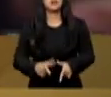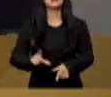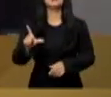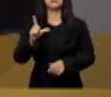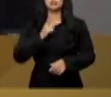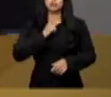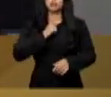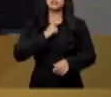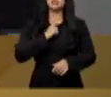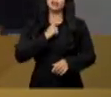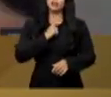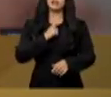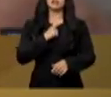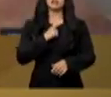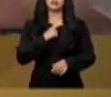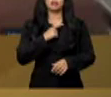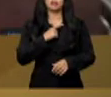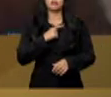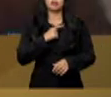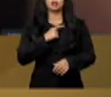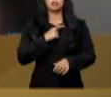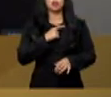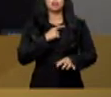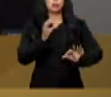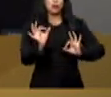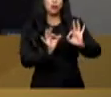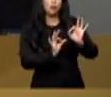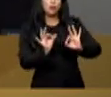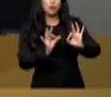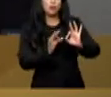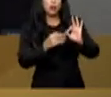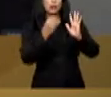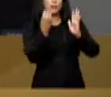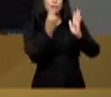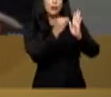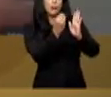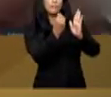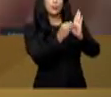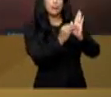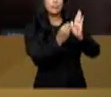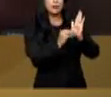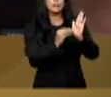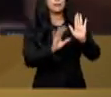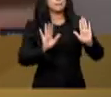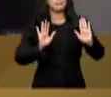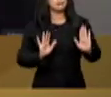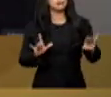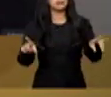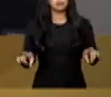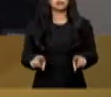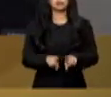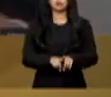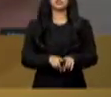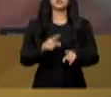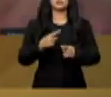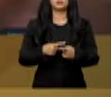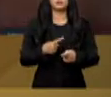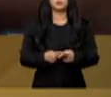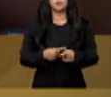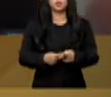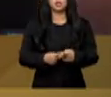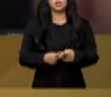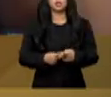teve para elaborar estas sugestões, essas soluções, mas, sobretudo, porque, de forma